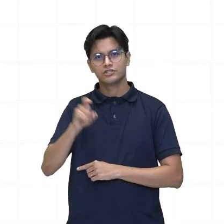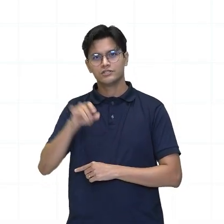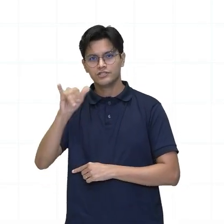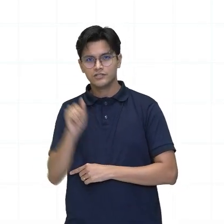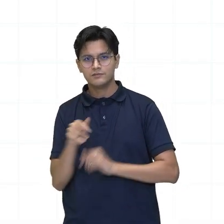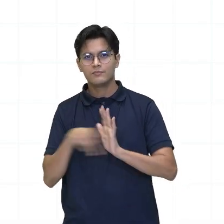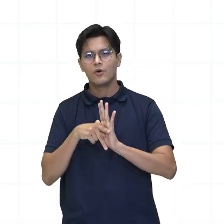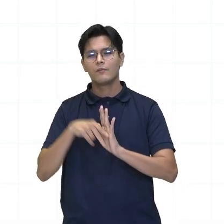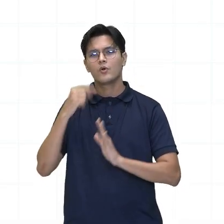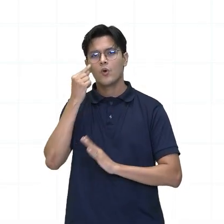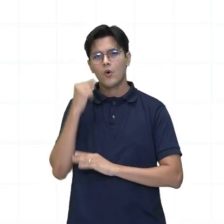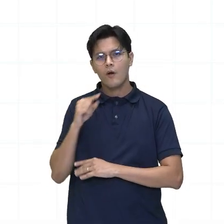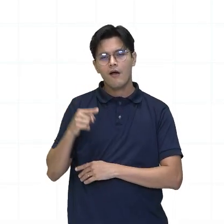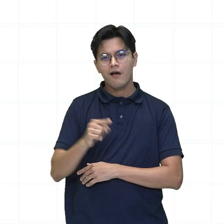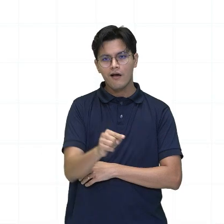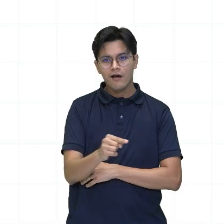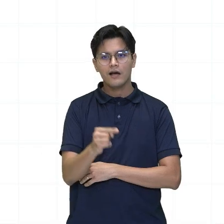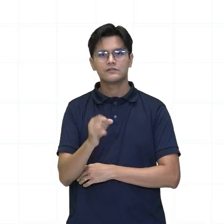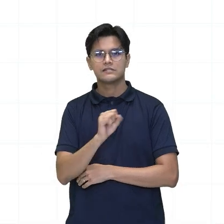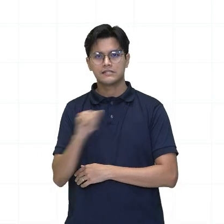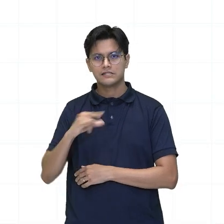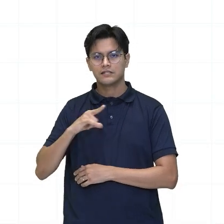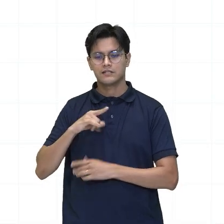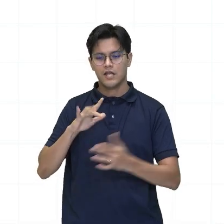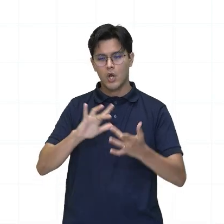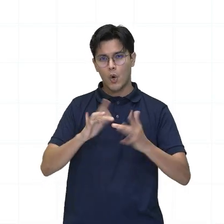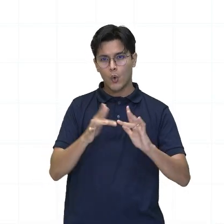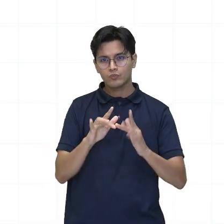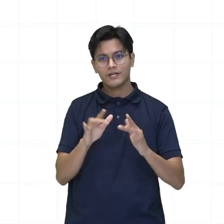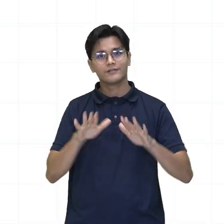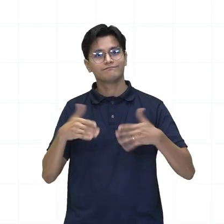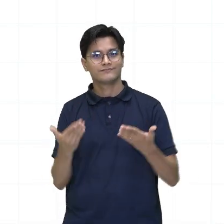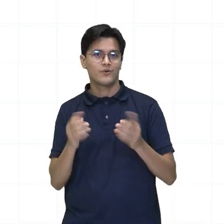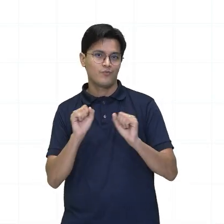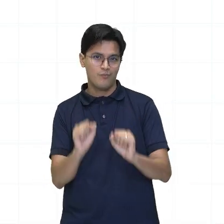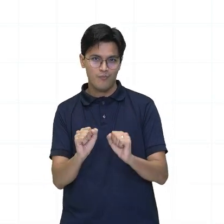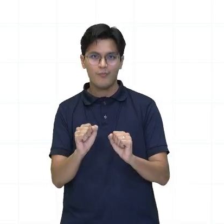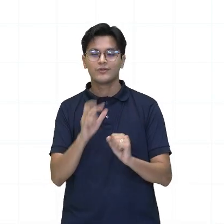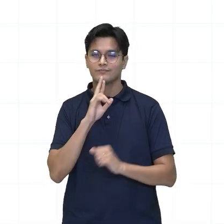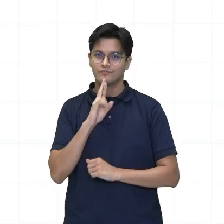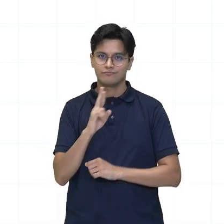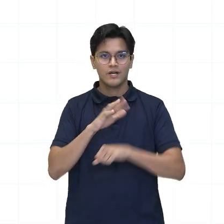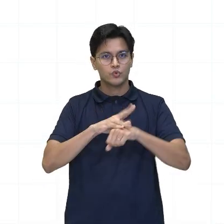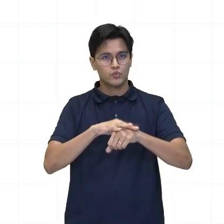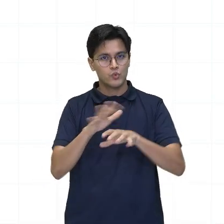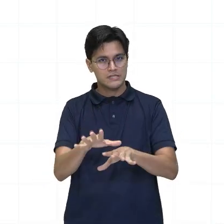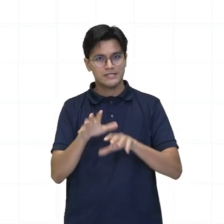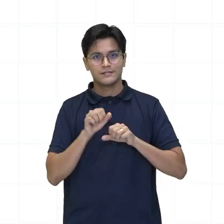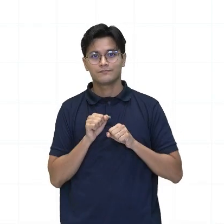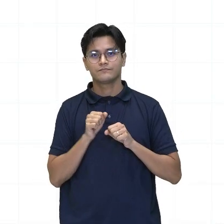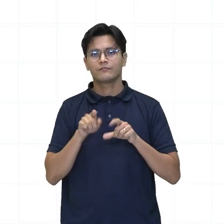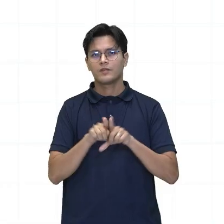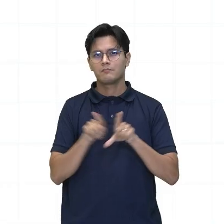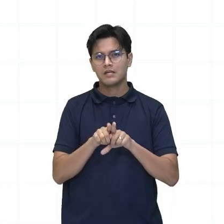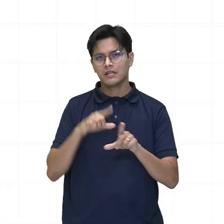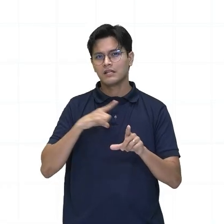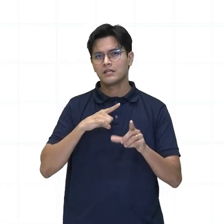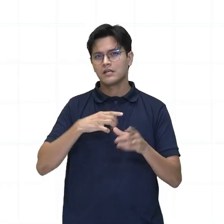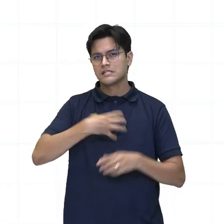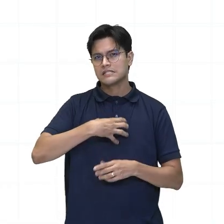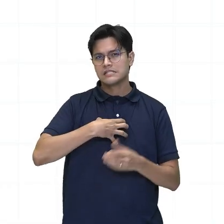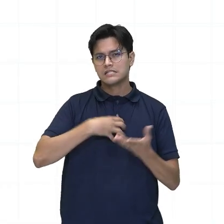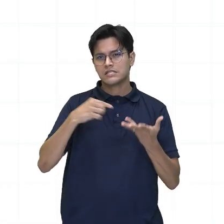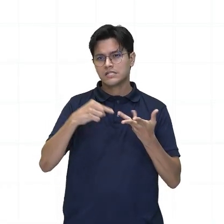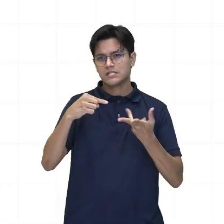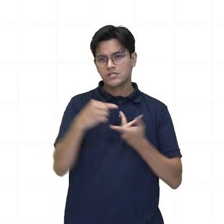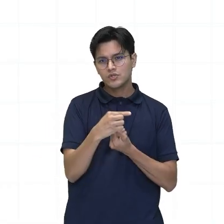febre, calafrios, dores musculares muito intensas, dor de cabeça,